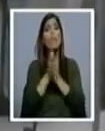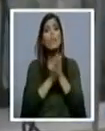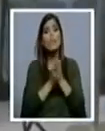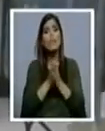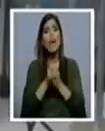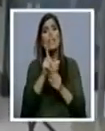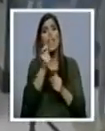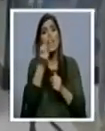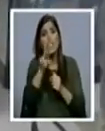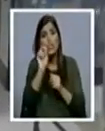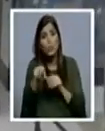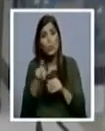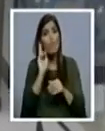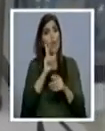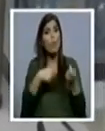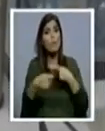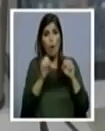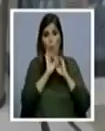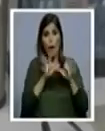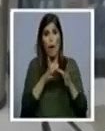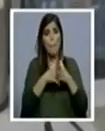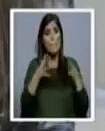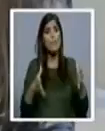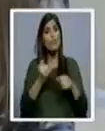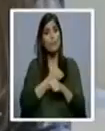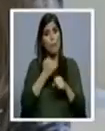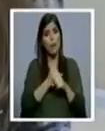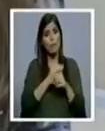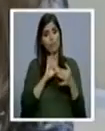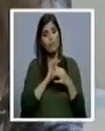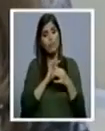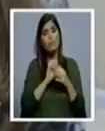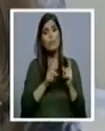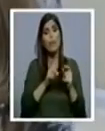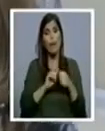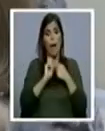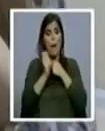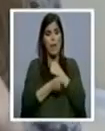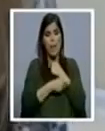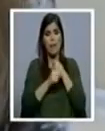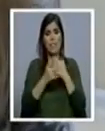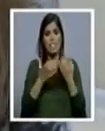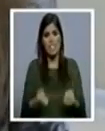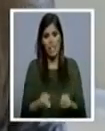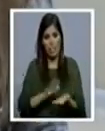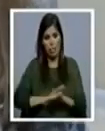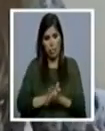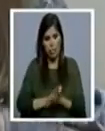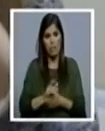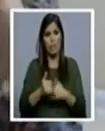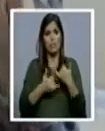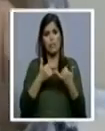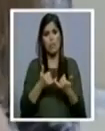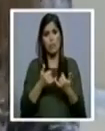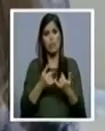têm valor comercial. Mas a maior parte dos outros trabalhos operam muito sobre a matriz, ou seja, a banana é seca, é moída, depois